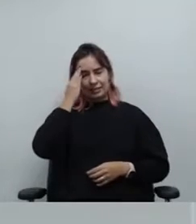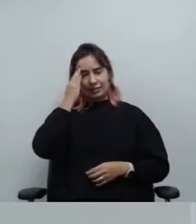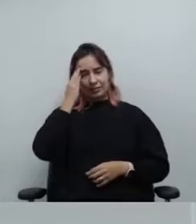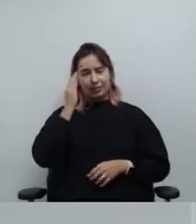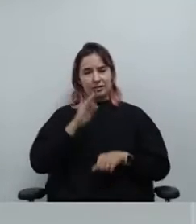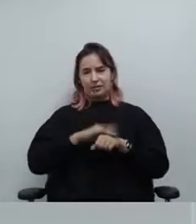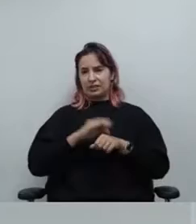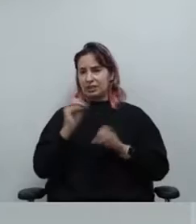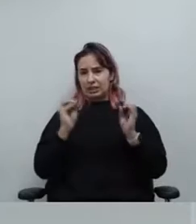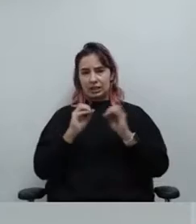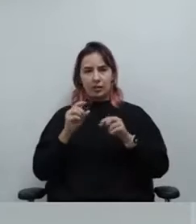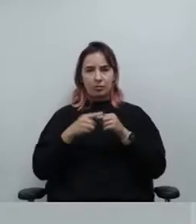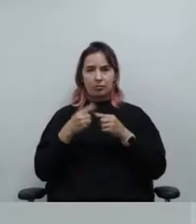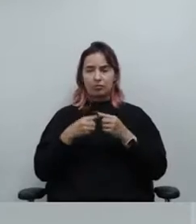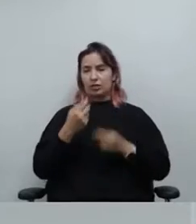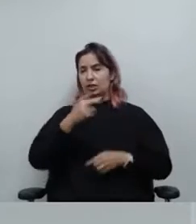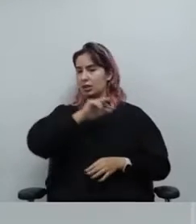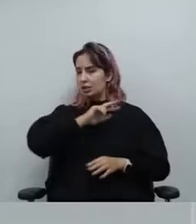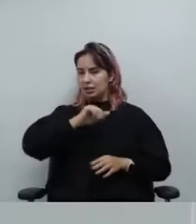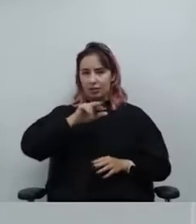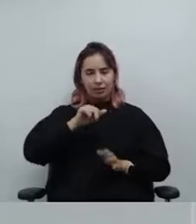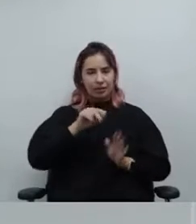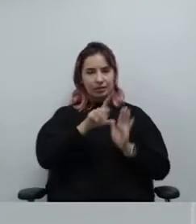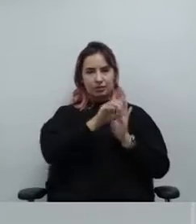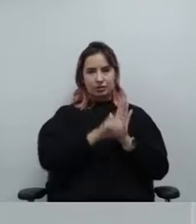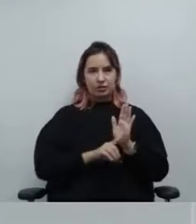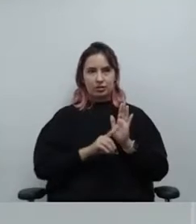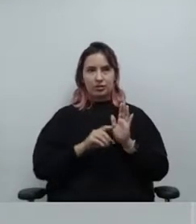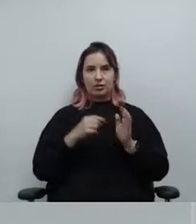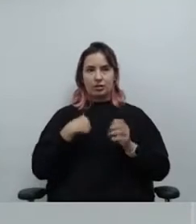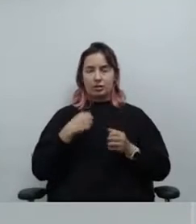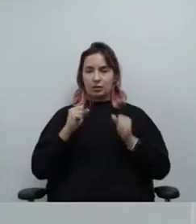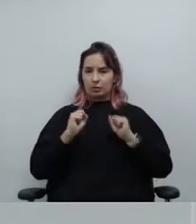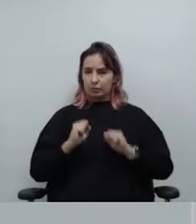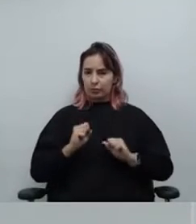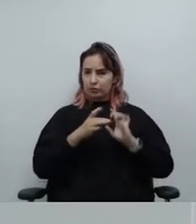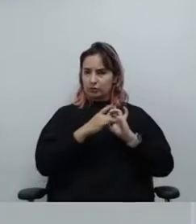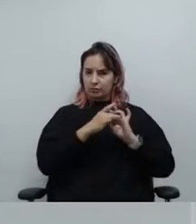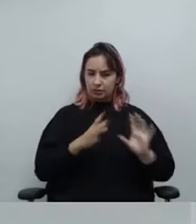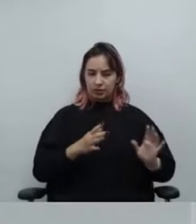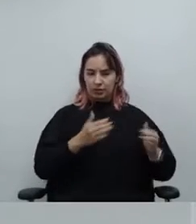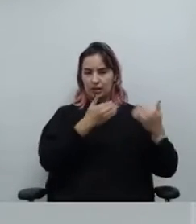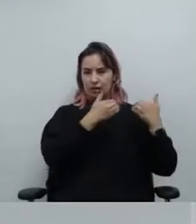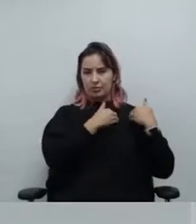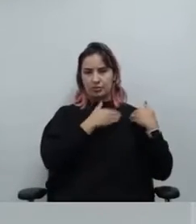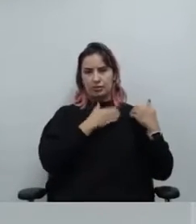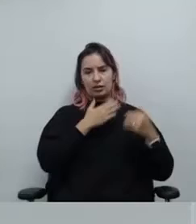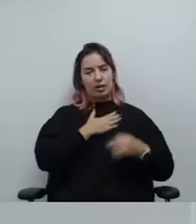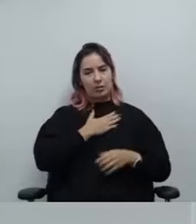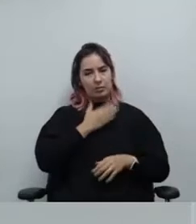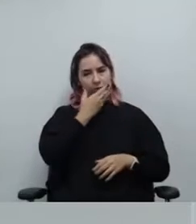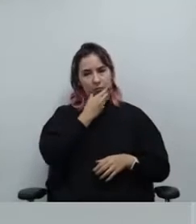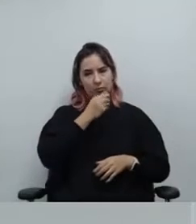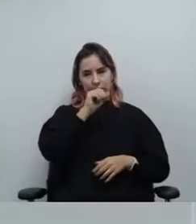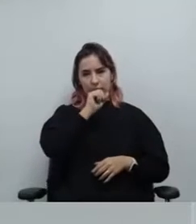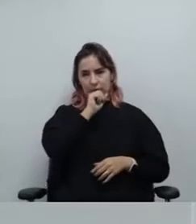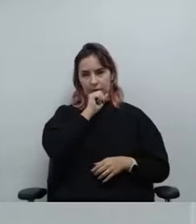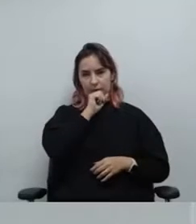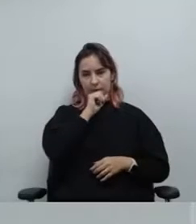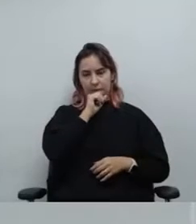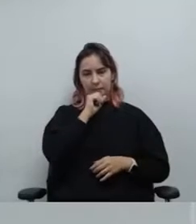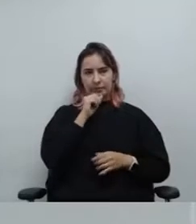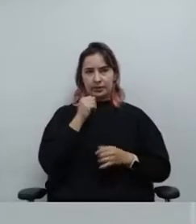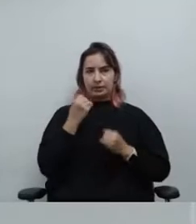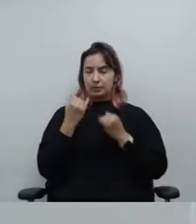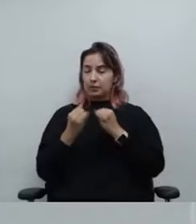direito indisponível. E aí eu pergunto, posso abrir mão das responsabilidades que são inerentes à paternidade? Não me parece